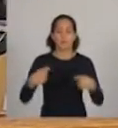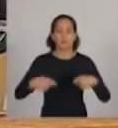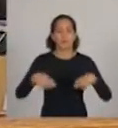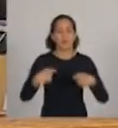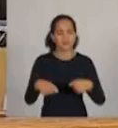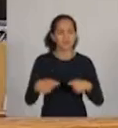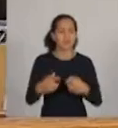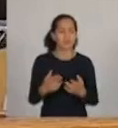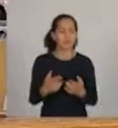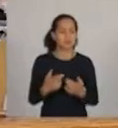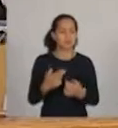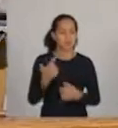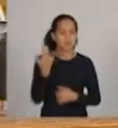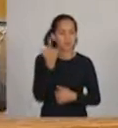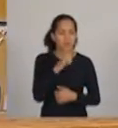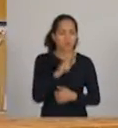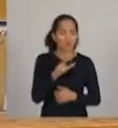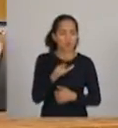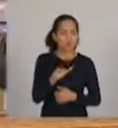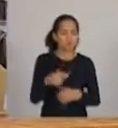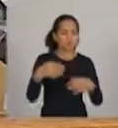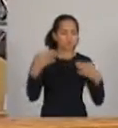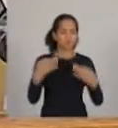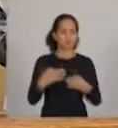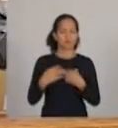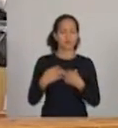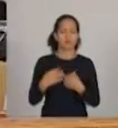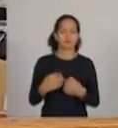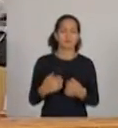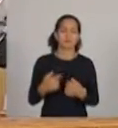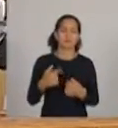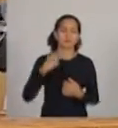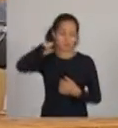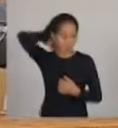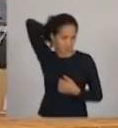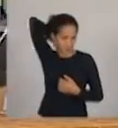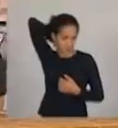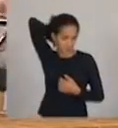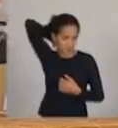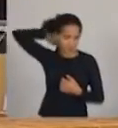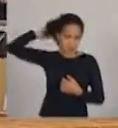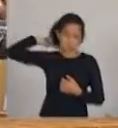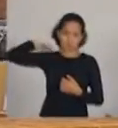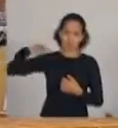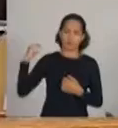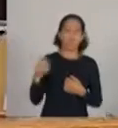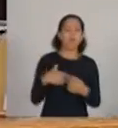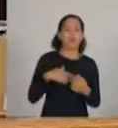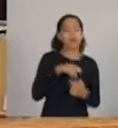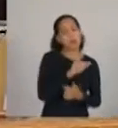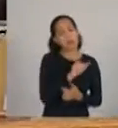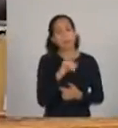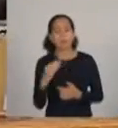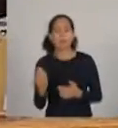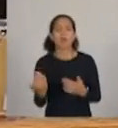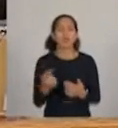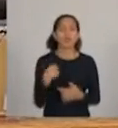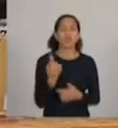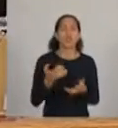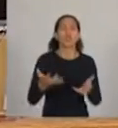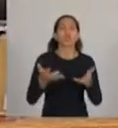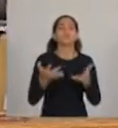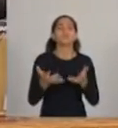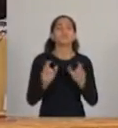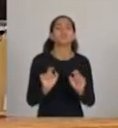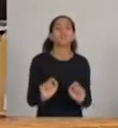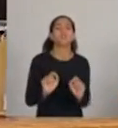recomposição concreta dos quadros. Não importa se o governador é A ou é B, nós queremos o problema